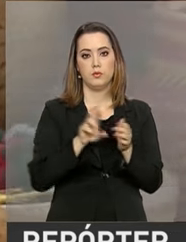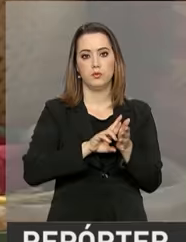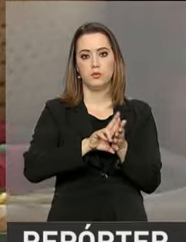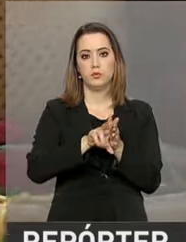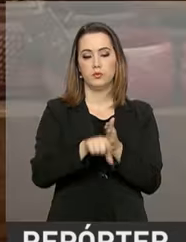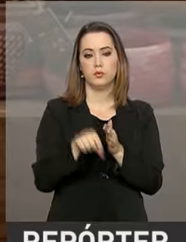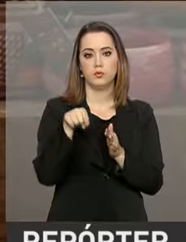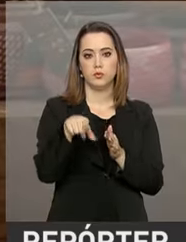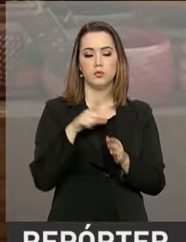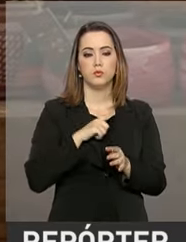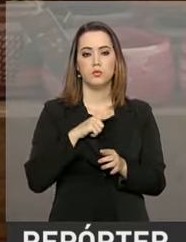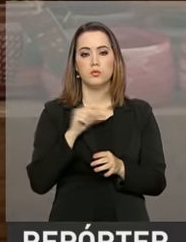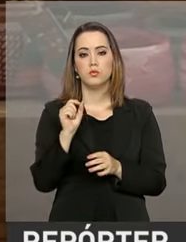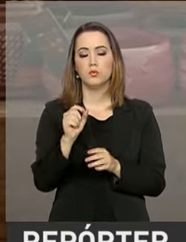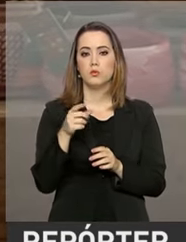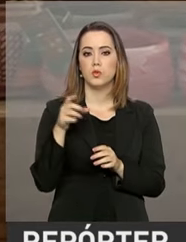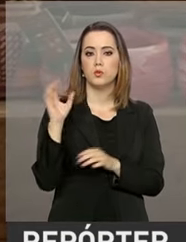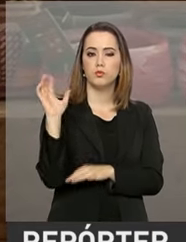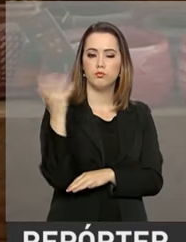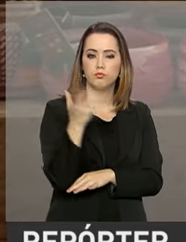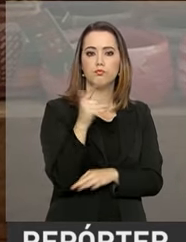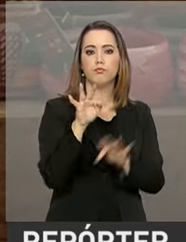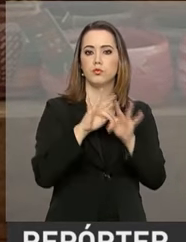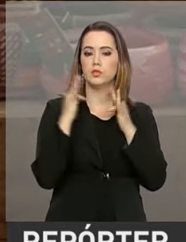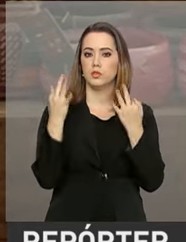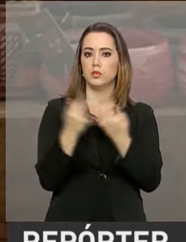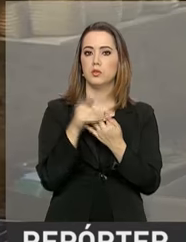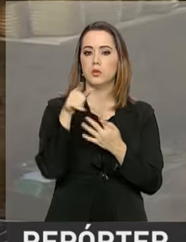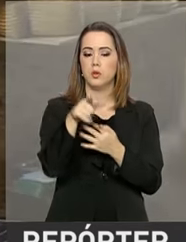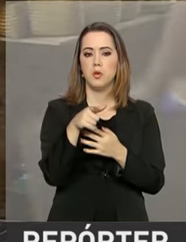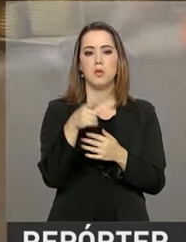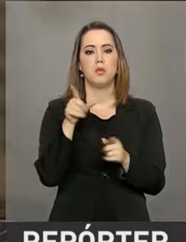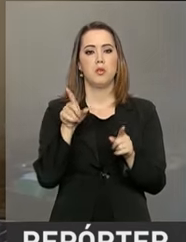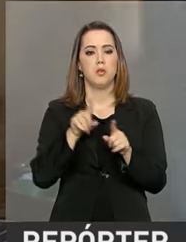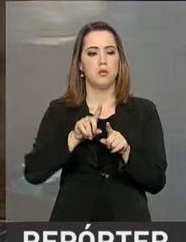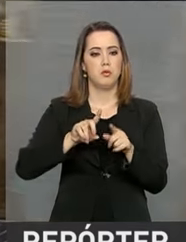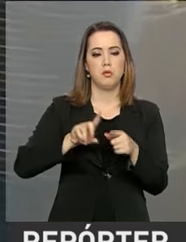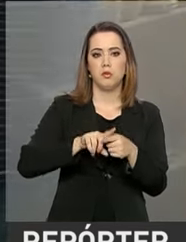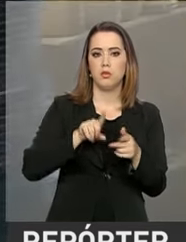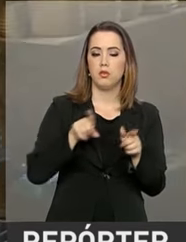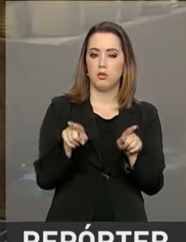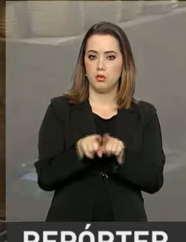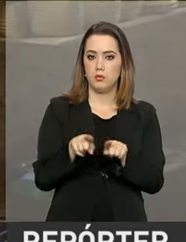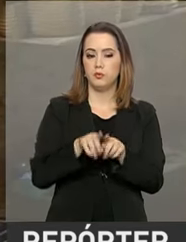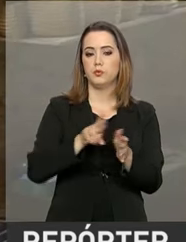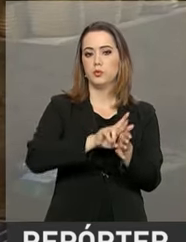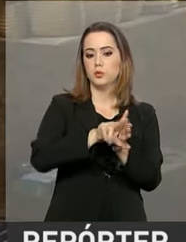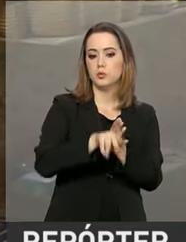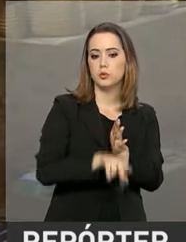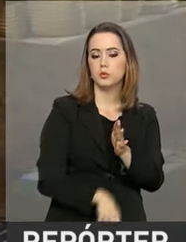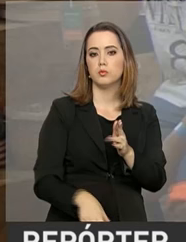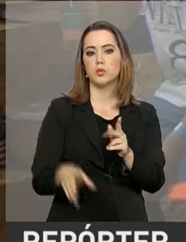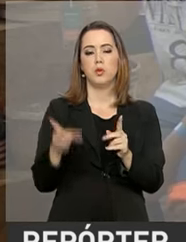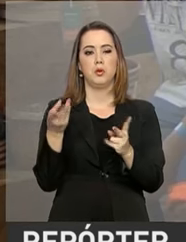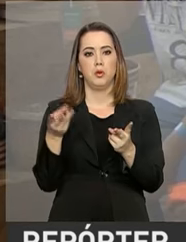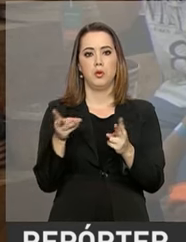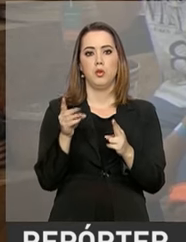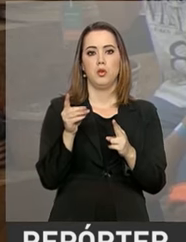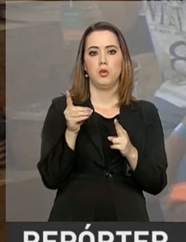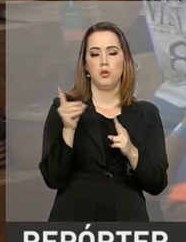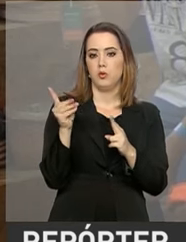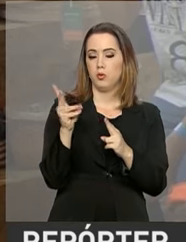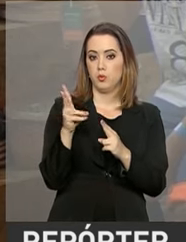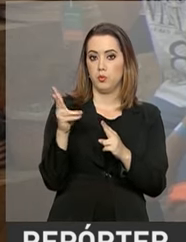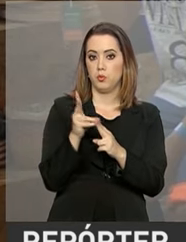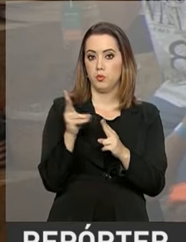recursos naturais e os expositores indígenas quilombolas comunidades de terreiro e outros produtores tradicionais são em